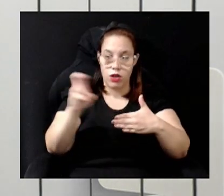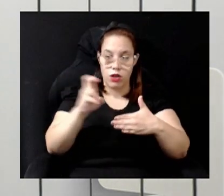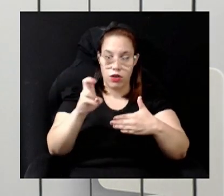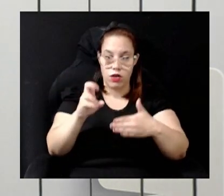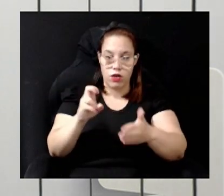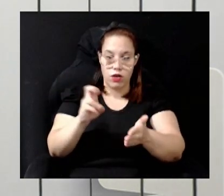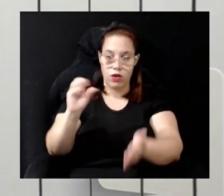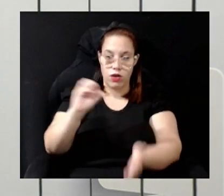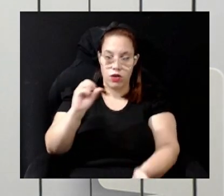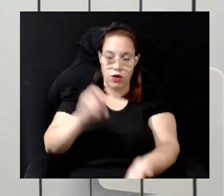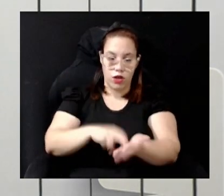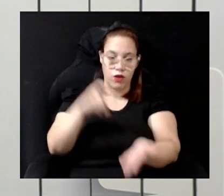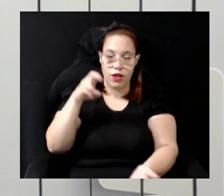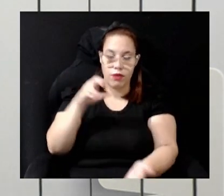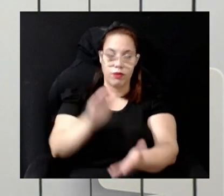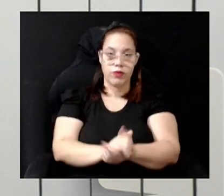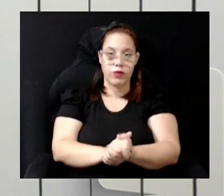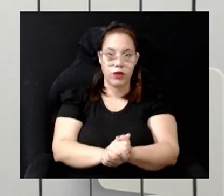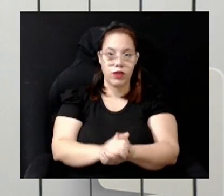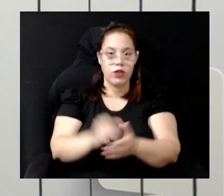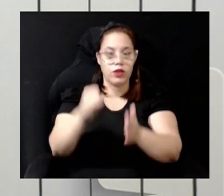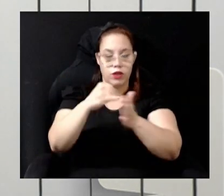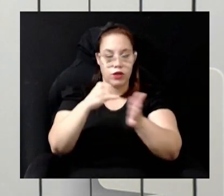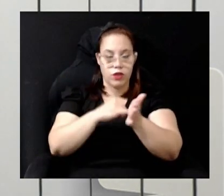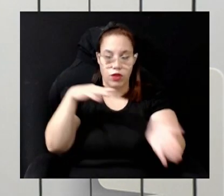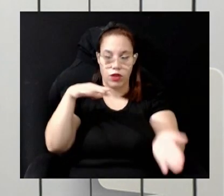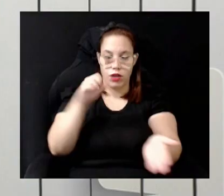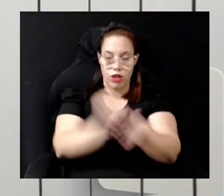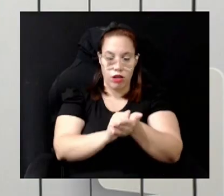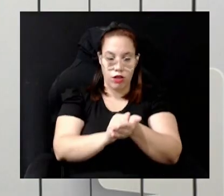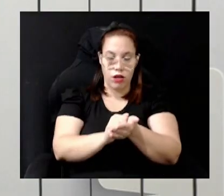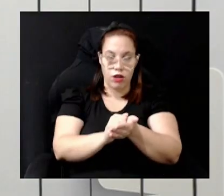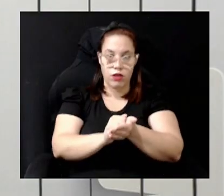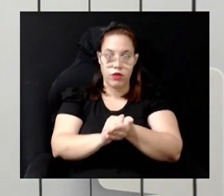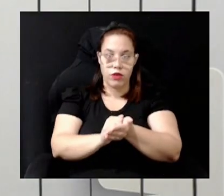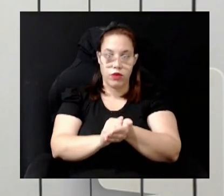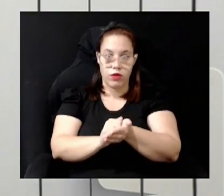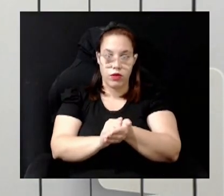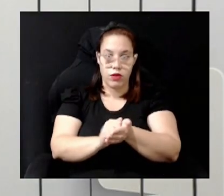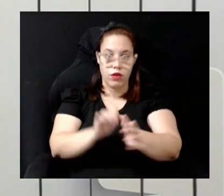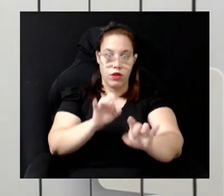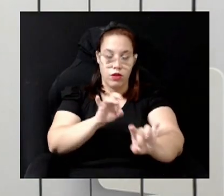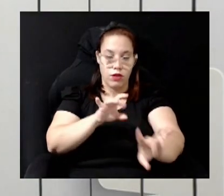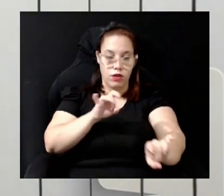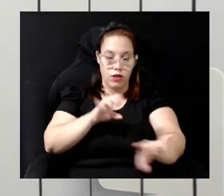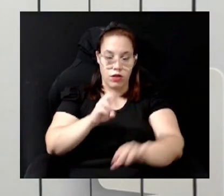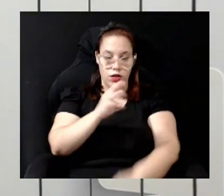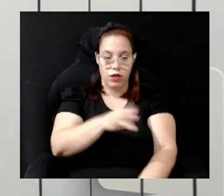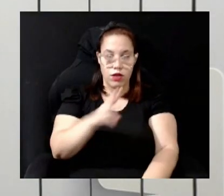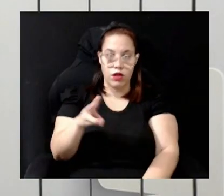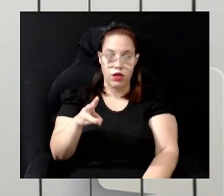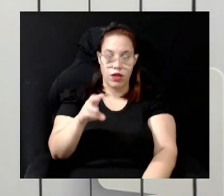manhã. As inscrições devem ser realizadas pelo site simpla.com.br.